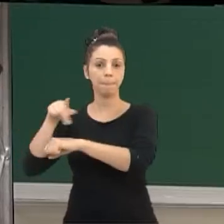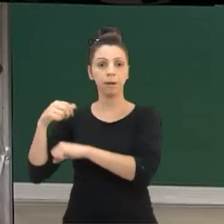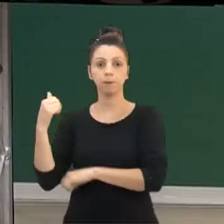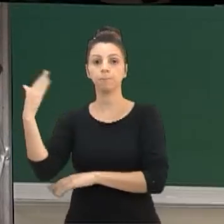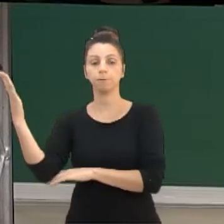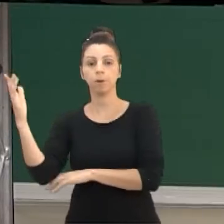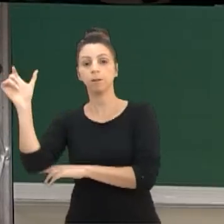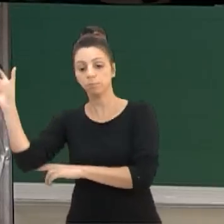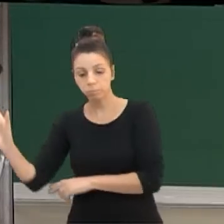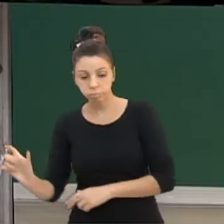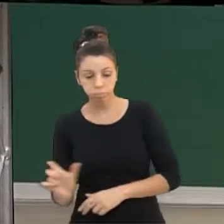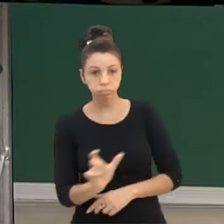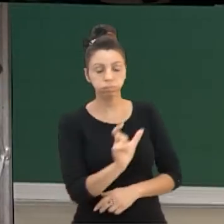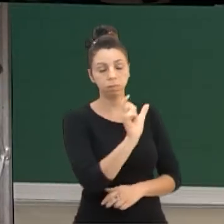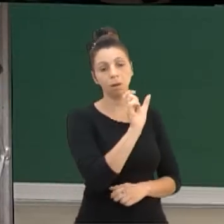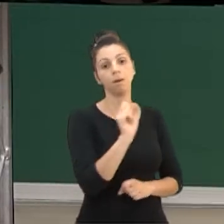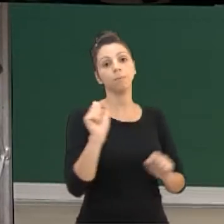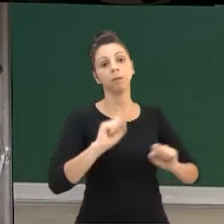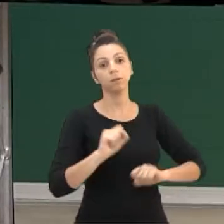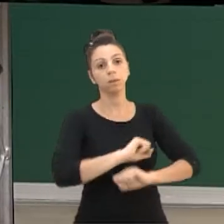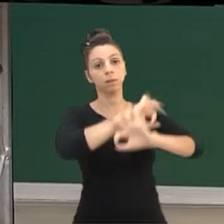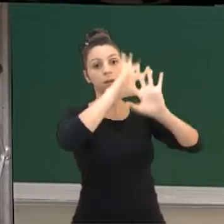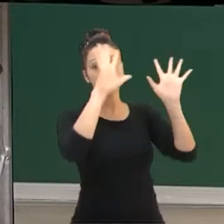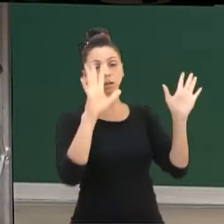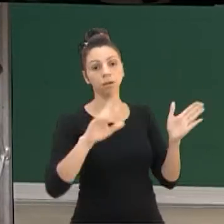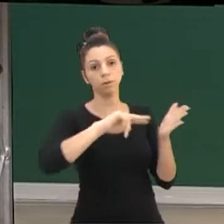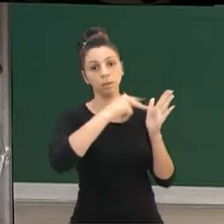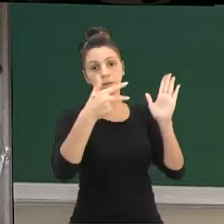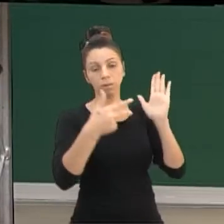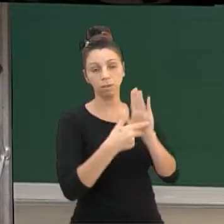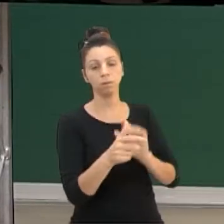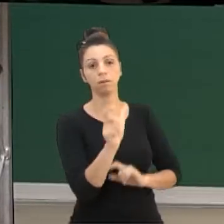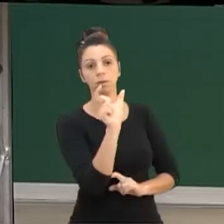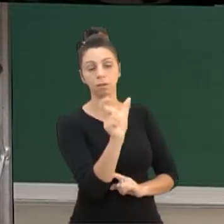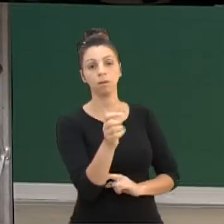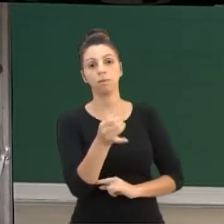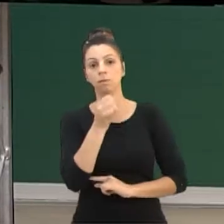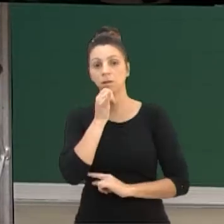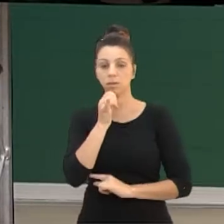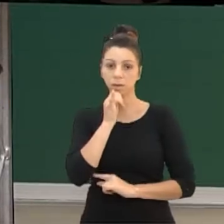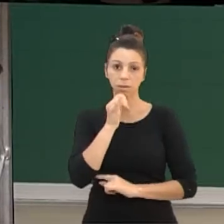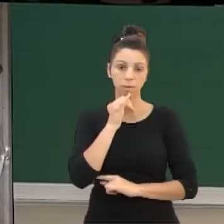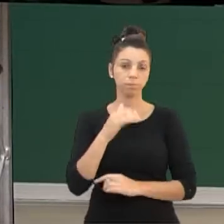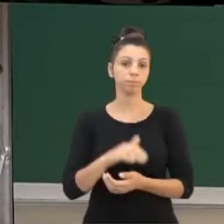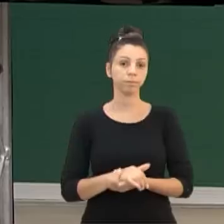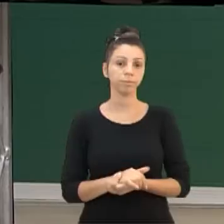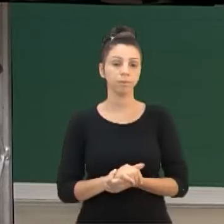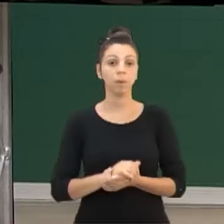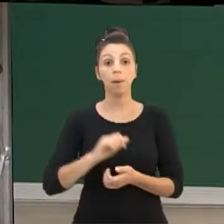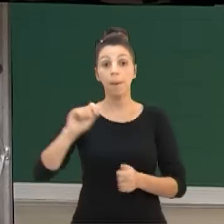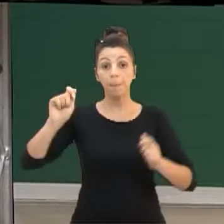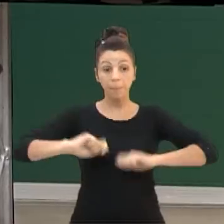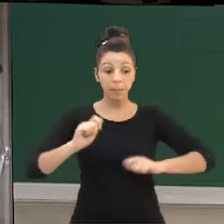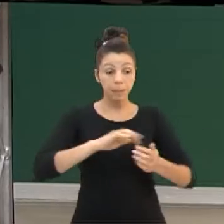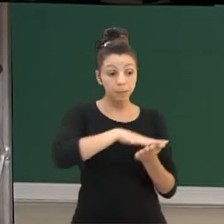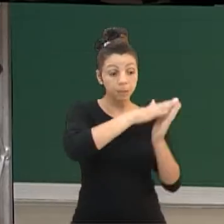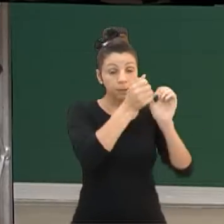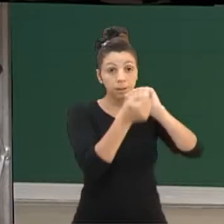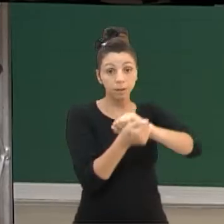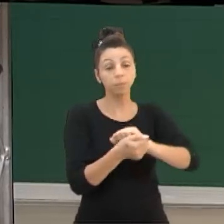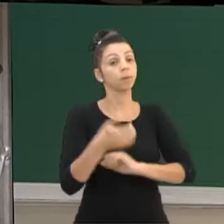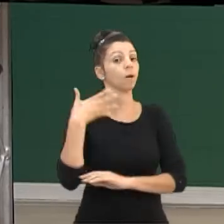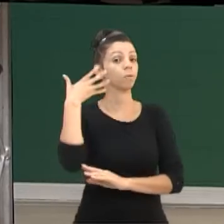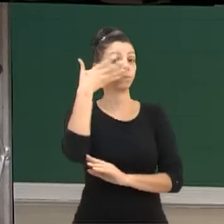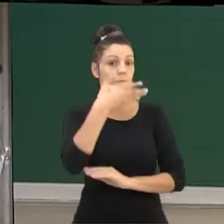o ouvinte o significado da palavra, né? De repente trazendo exemplos, enfim, tem que dar um jeitinho ali de tornar o discurso bem claro,